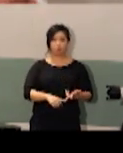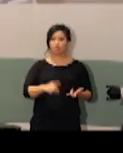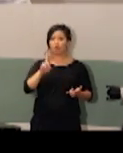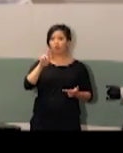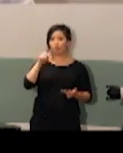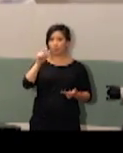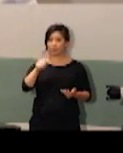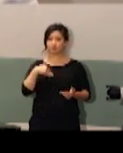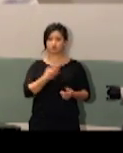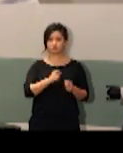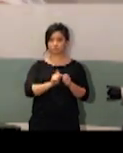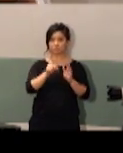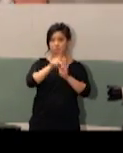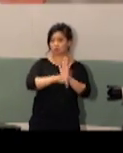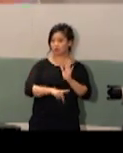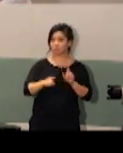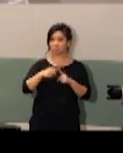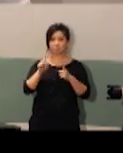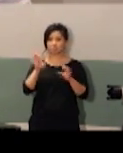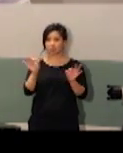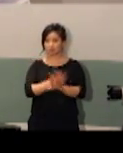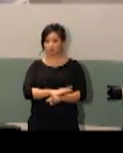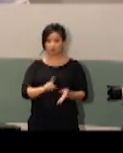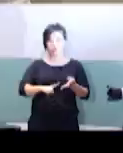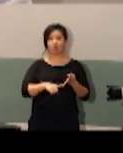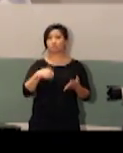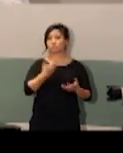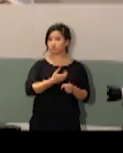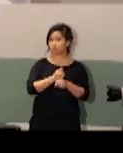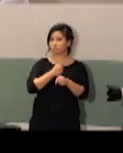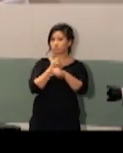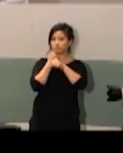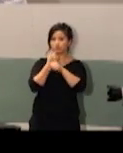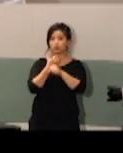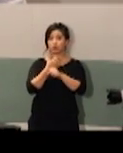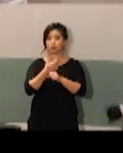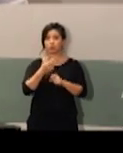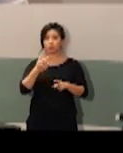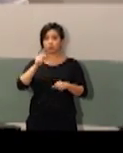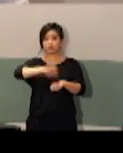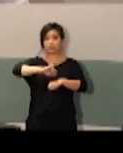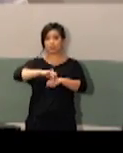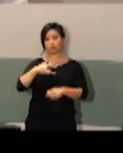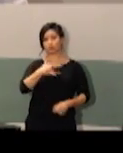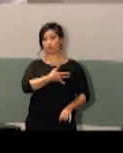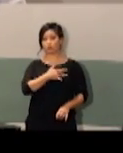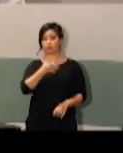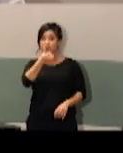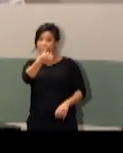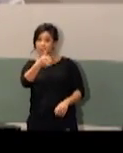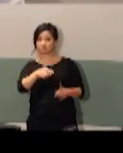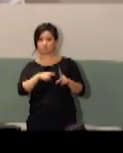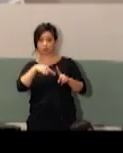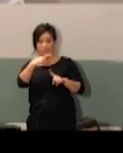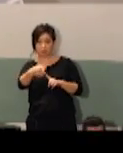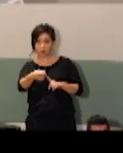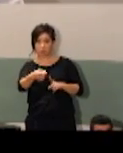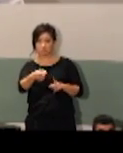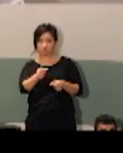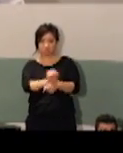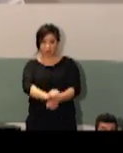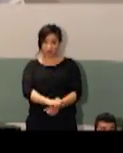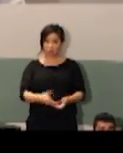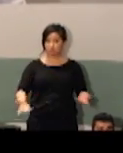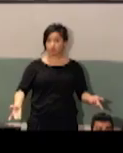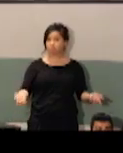ser terminadas. Fizemos 6 postos de saúde, não foi feito mais nenhum. Há que resgatar tudo isso. Sobretudo, há que resgatar a